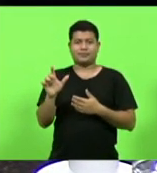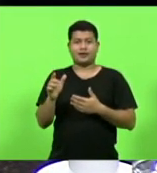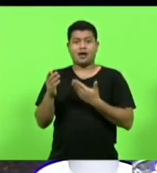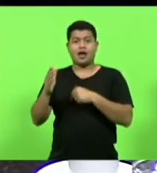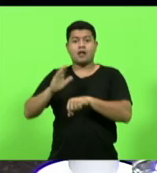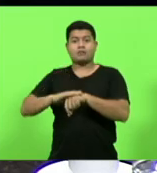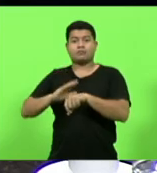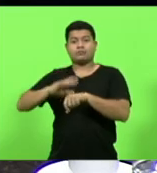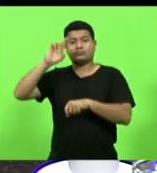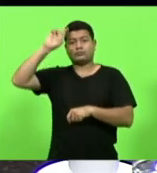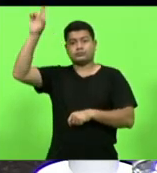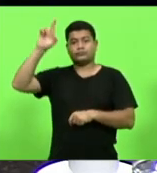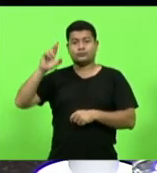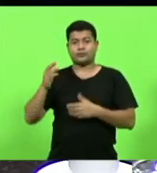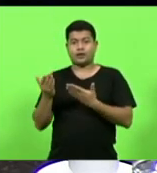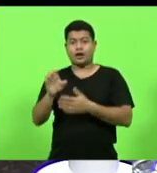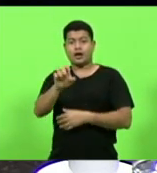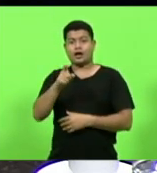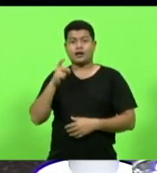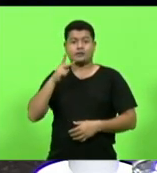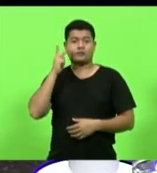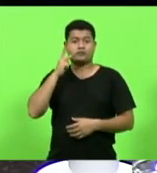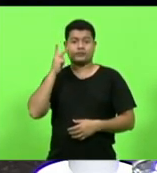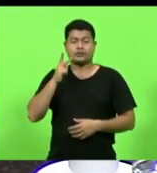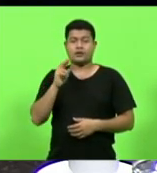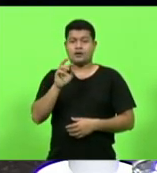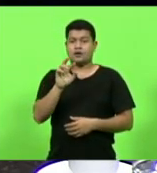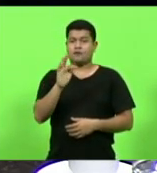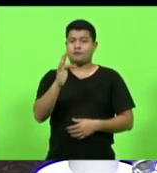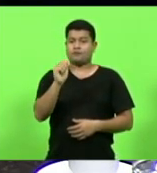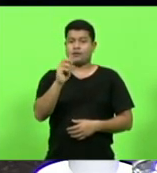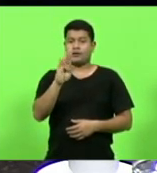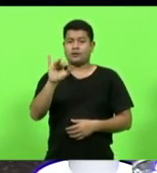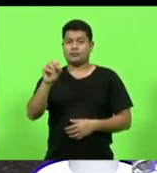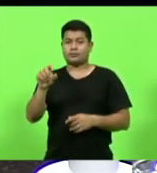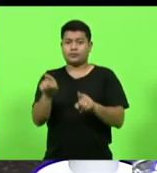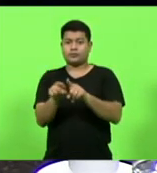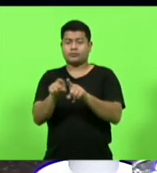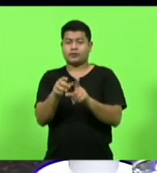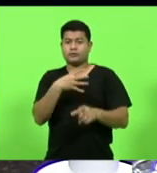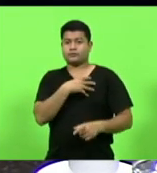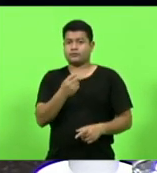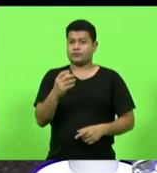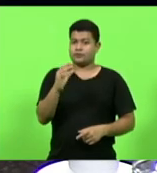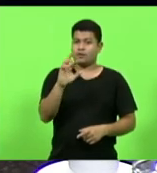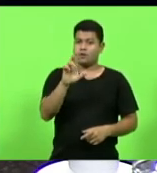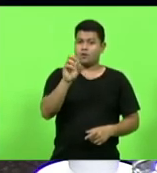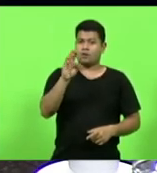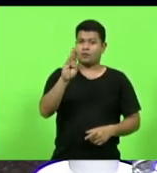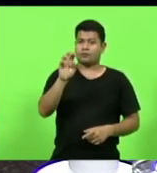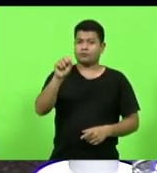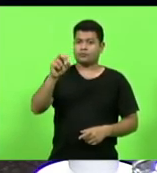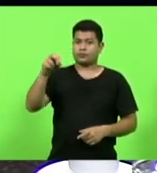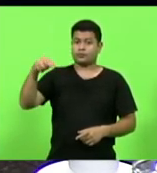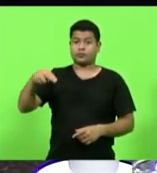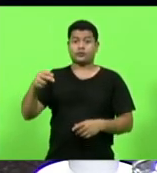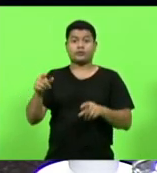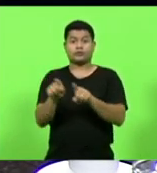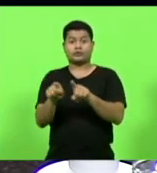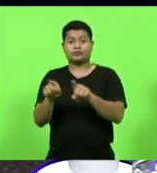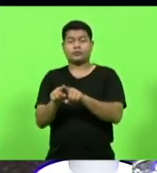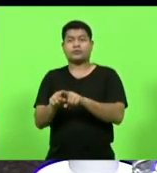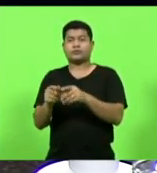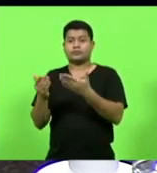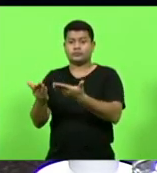são ex-vereadores de Blumenau, Fábio Fiedler e Robson Soares, tem ligação direta, assim como a própria empresa, na gestão